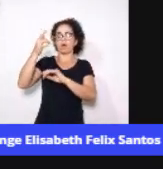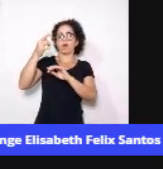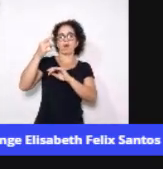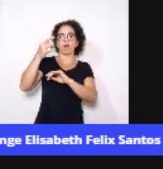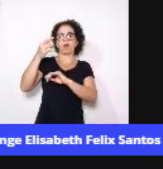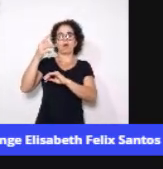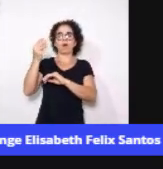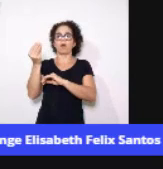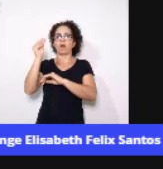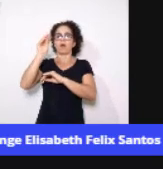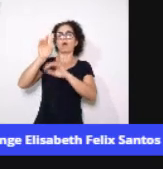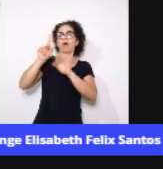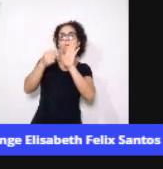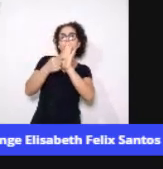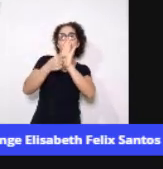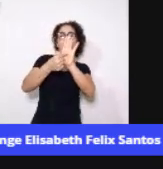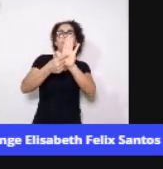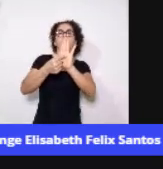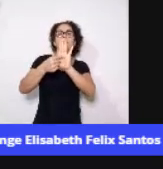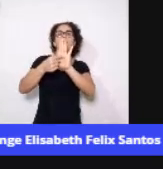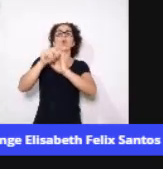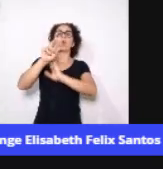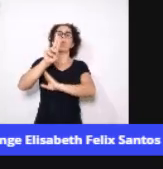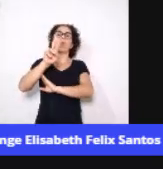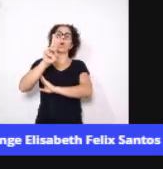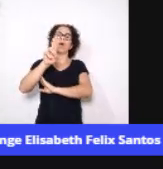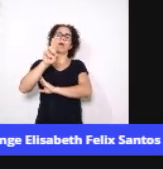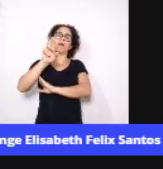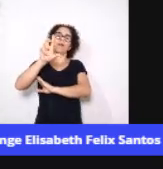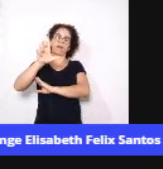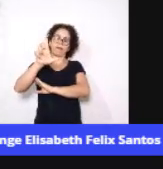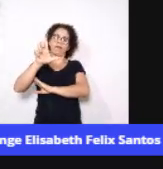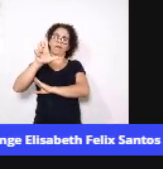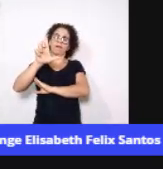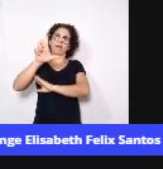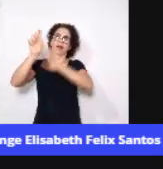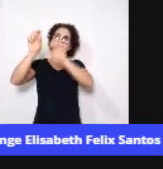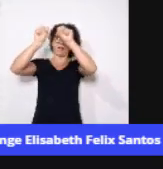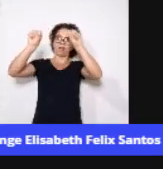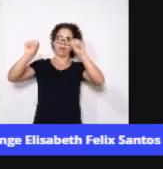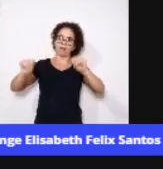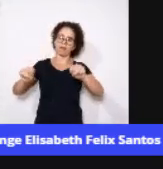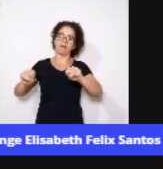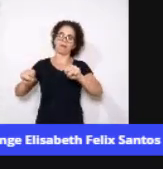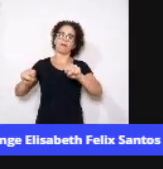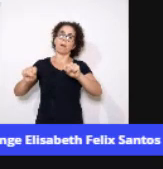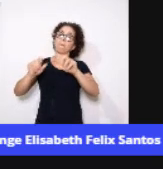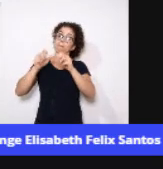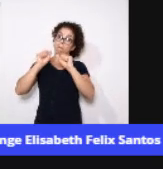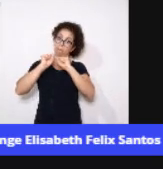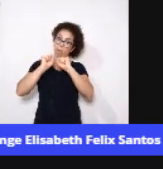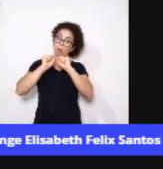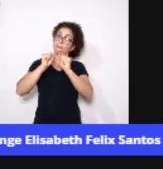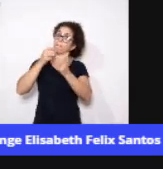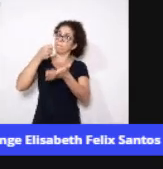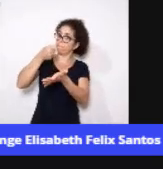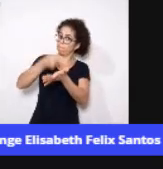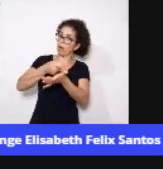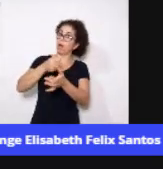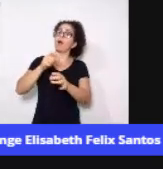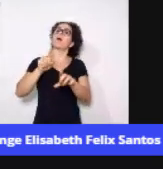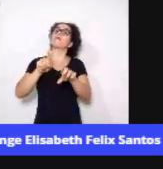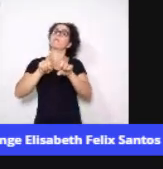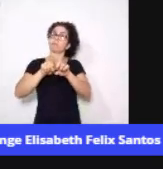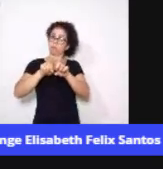endereço URL da plataforma. E isso pode ser pago ou pode ser free. No nosso caso,